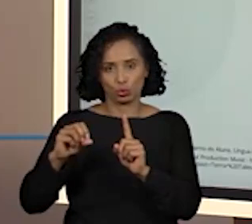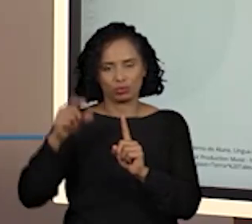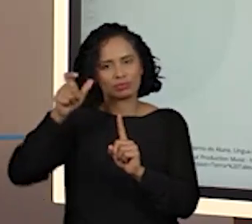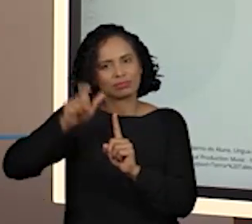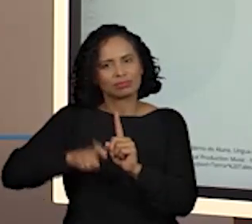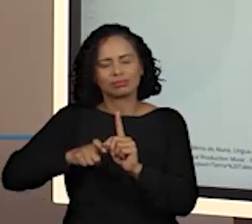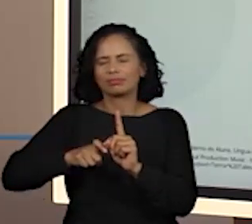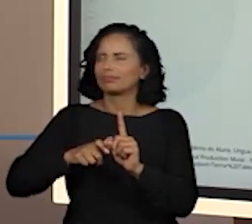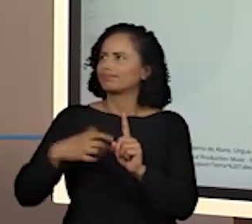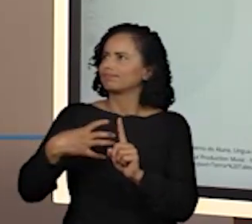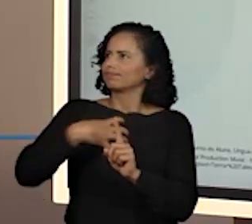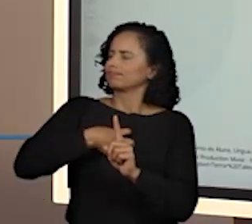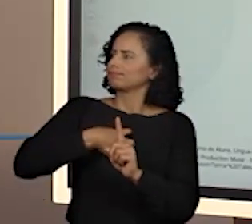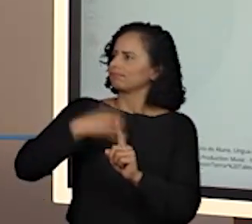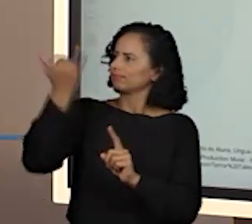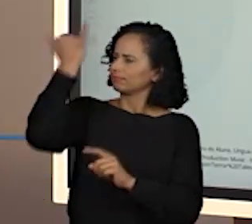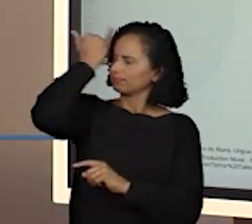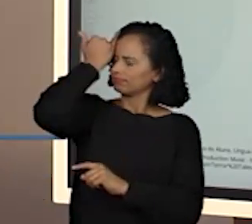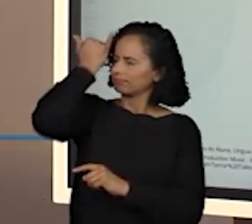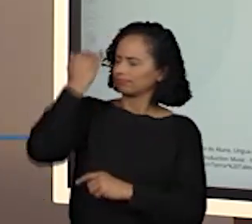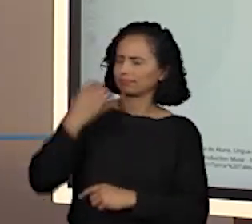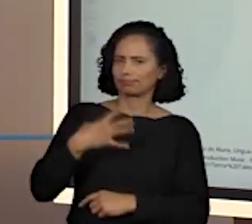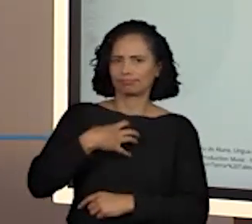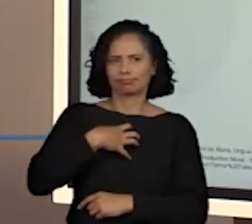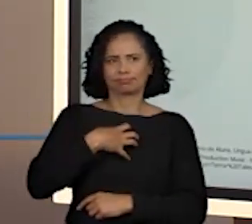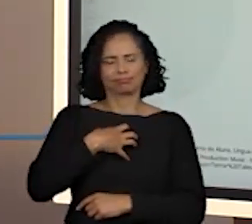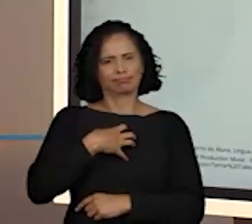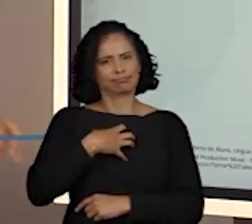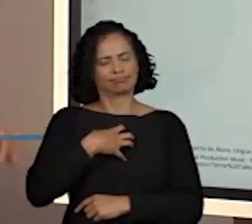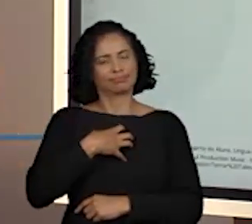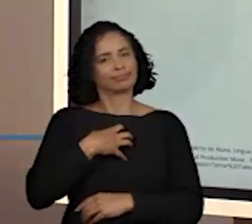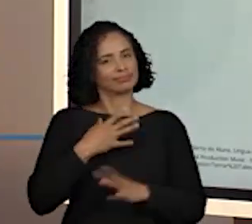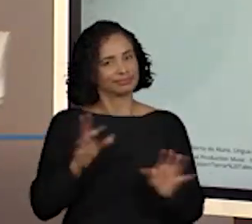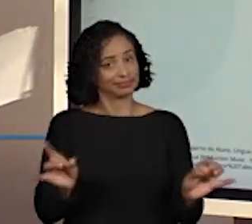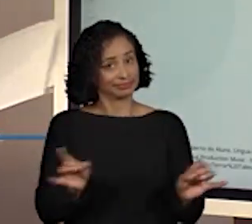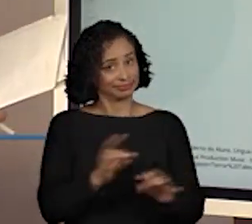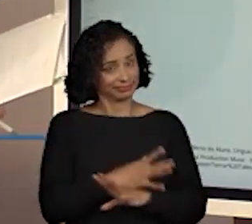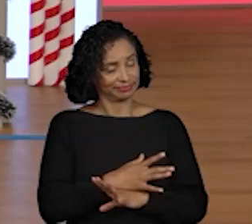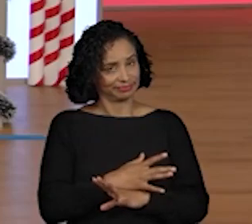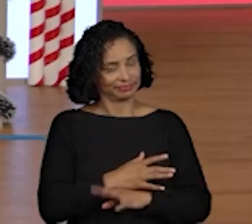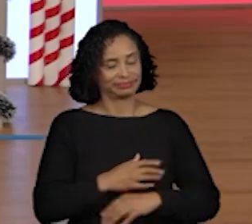daqui, eu trouxe o último trecho da leitura de ontem.